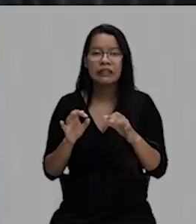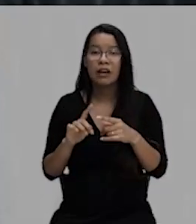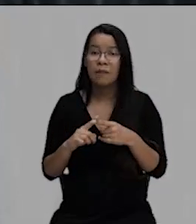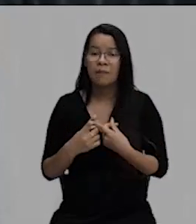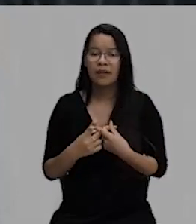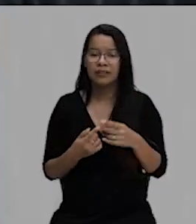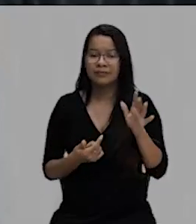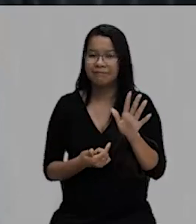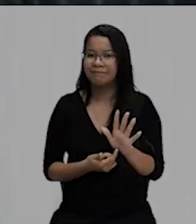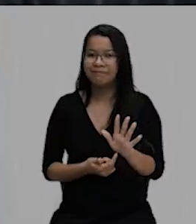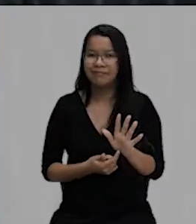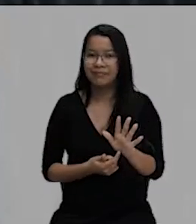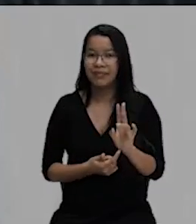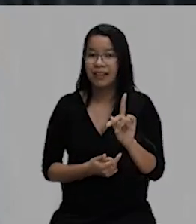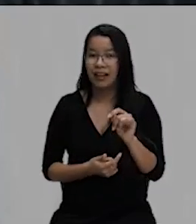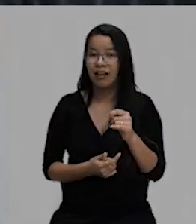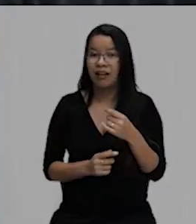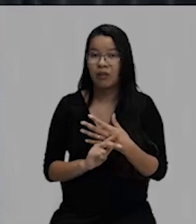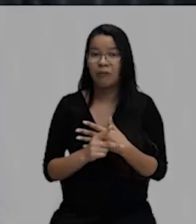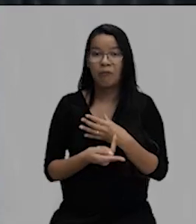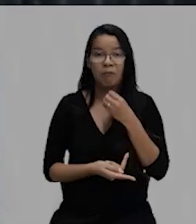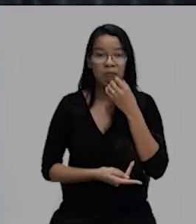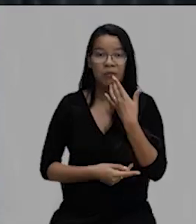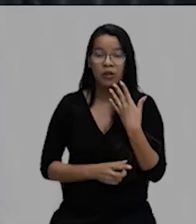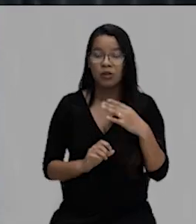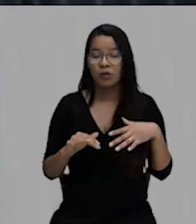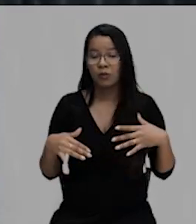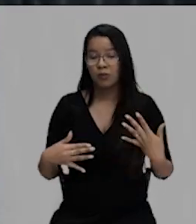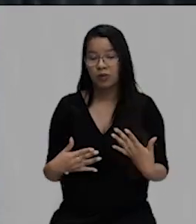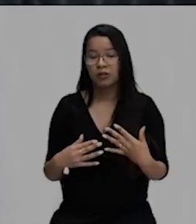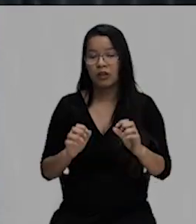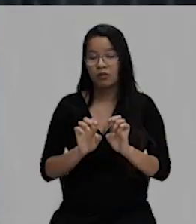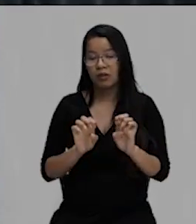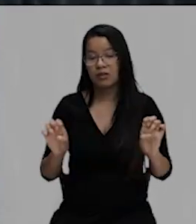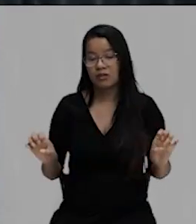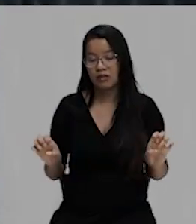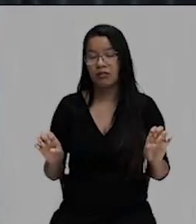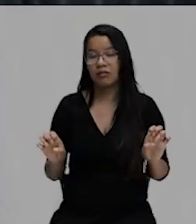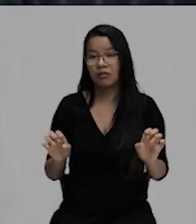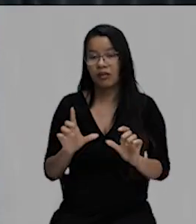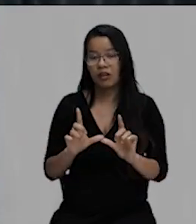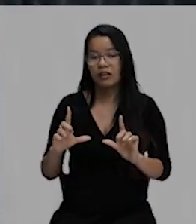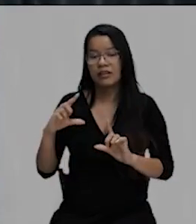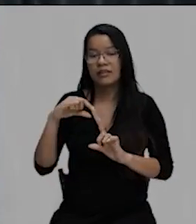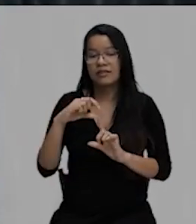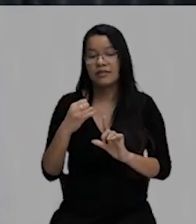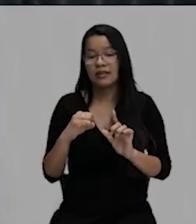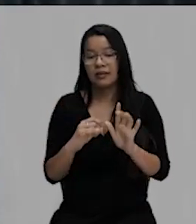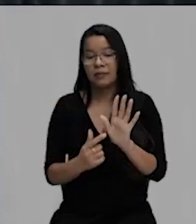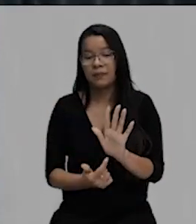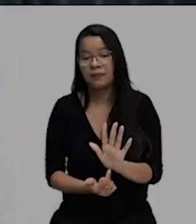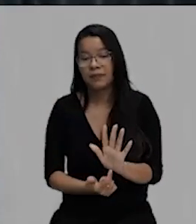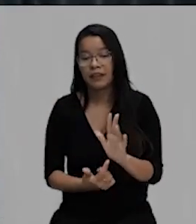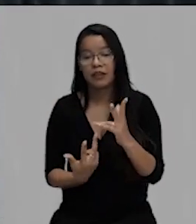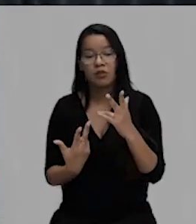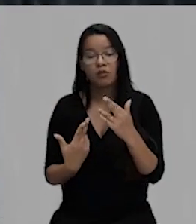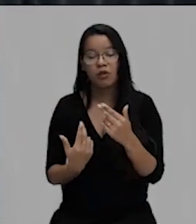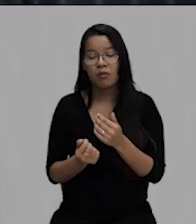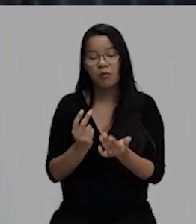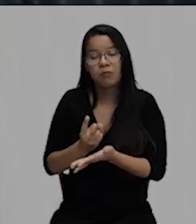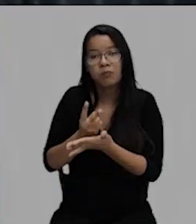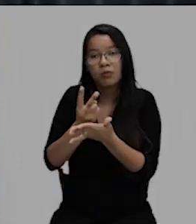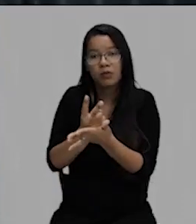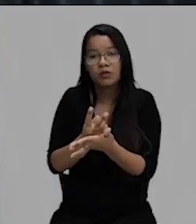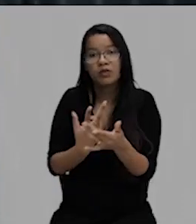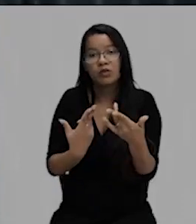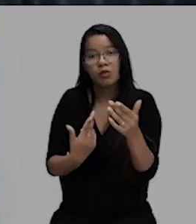Mas aqui, a vantagem de quando a equação logarítmica ela se apresenta desta forma, igual a uma constante,